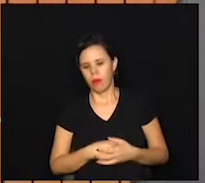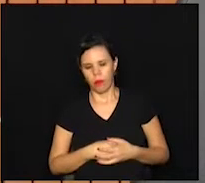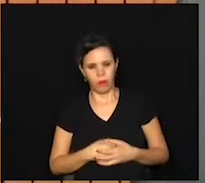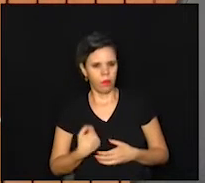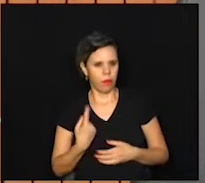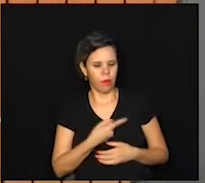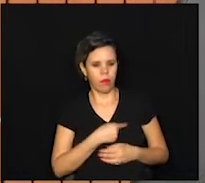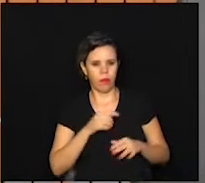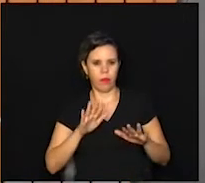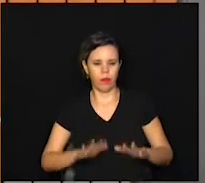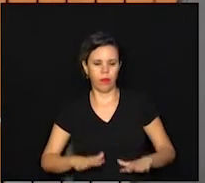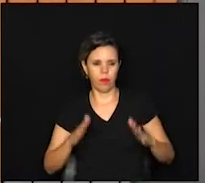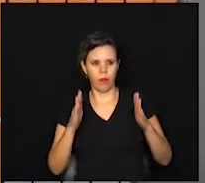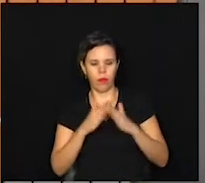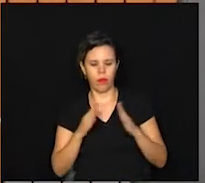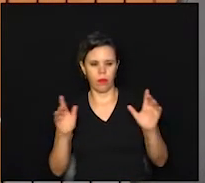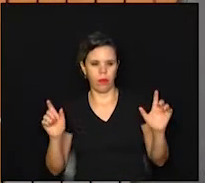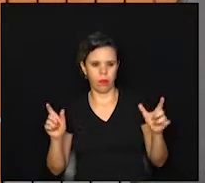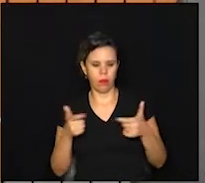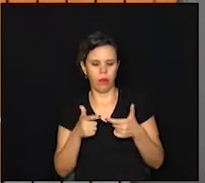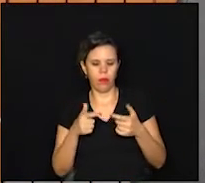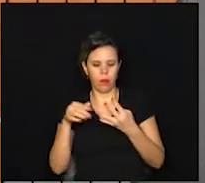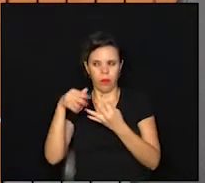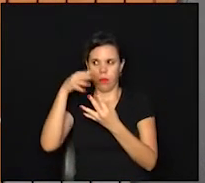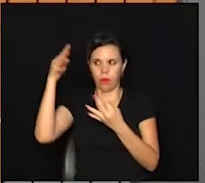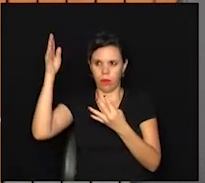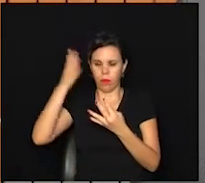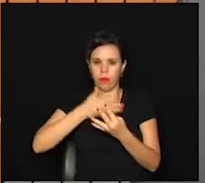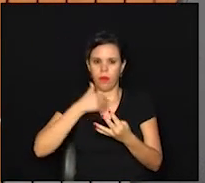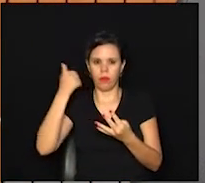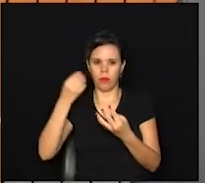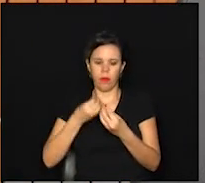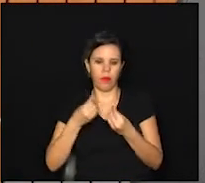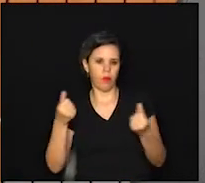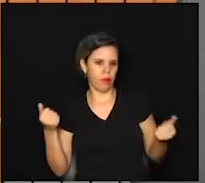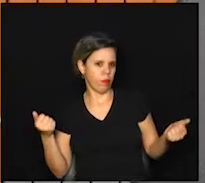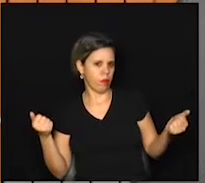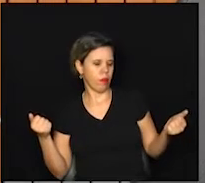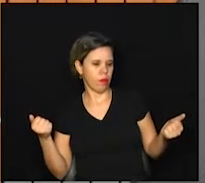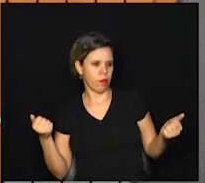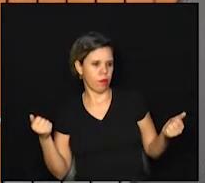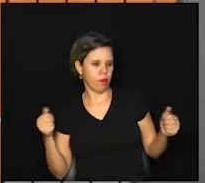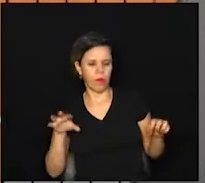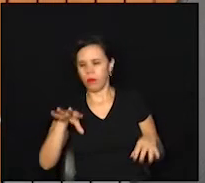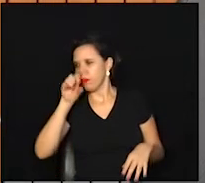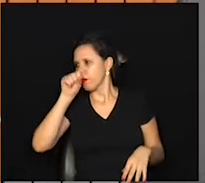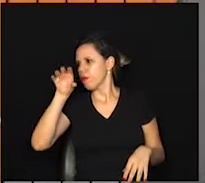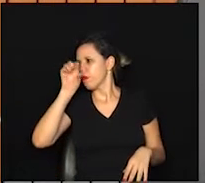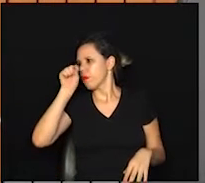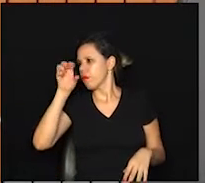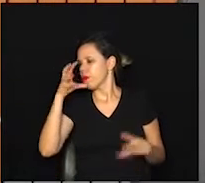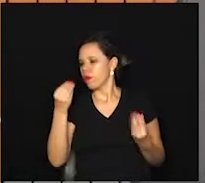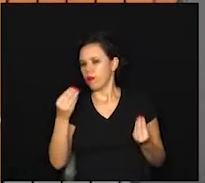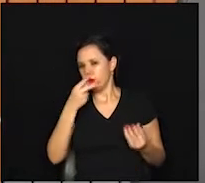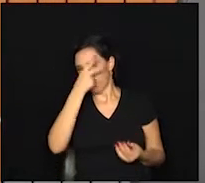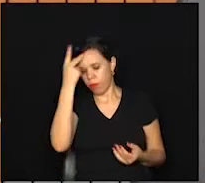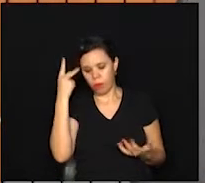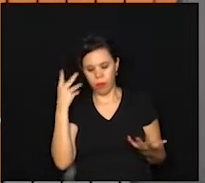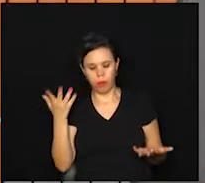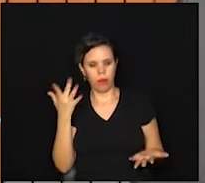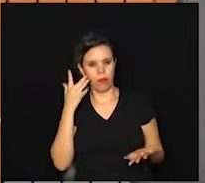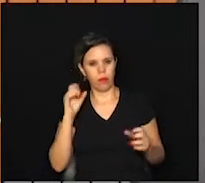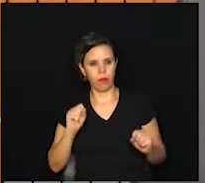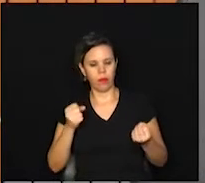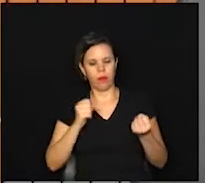gente ficar mais em casa, diminuir os poluentes, melhorou um pouco a qualidade respiratória de muitas pessoas. Então, defender o